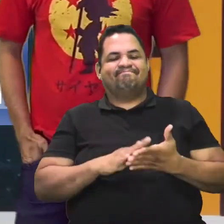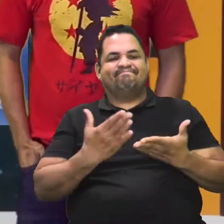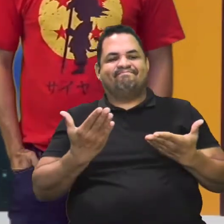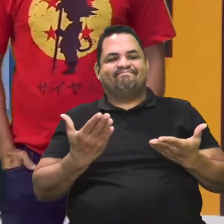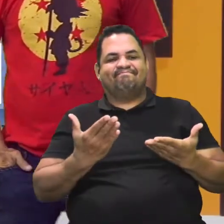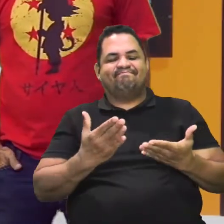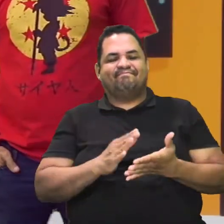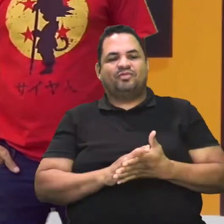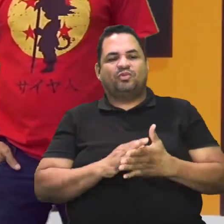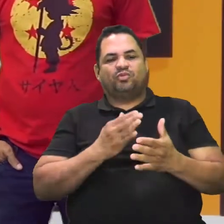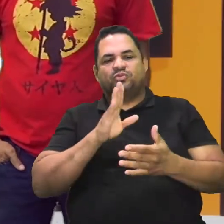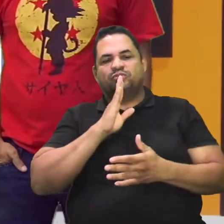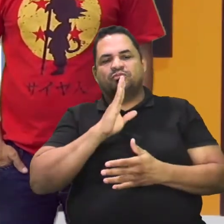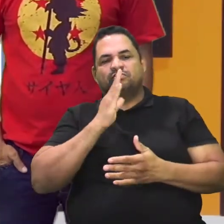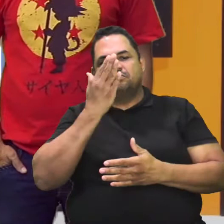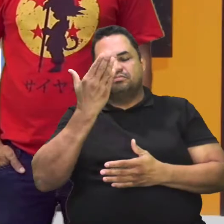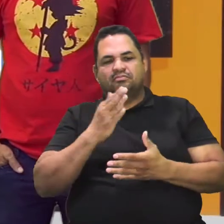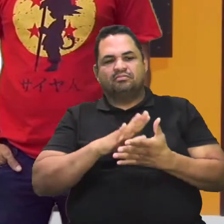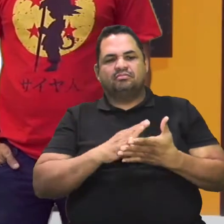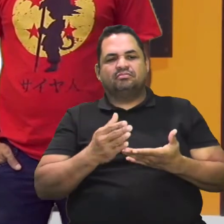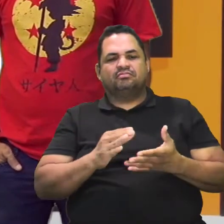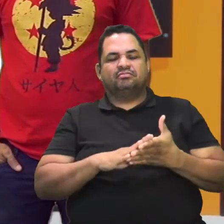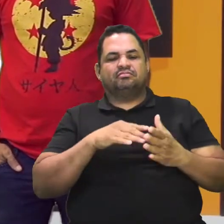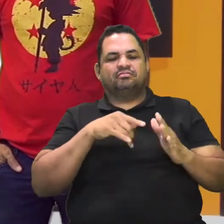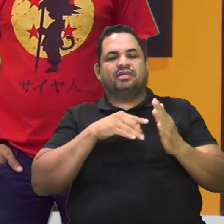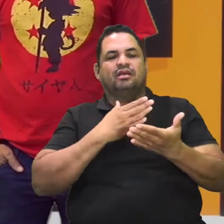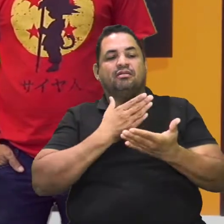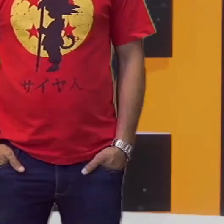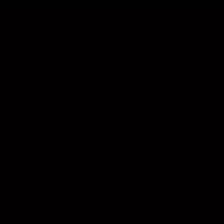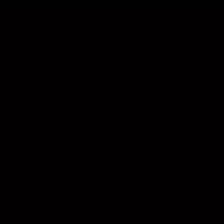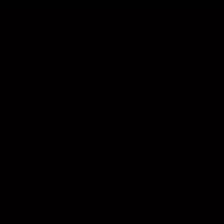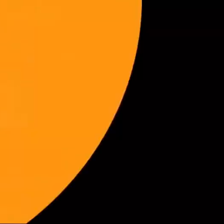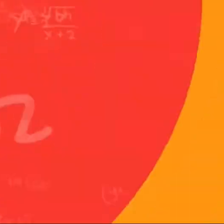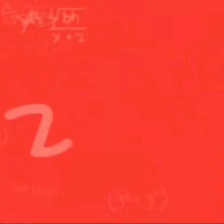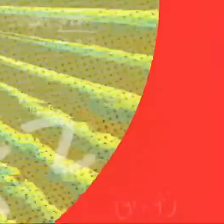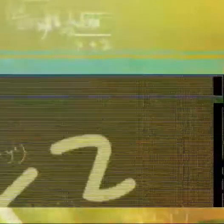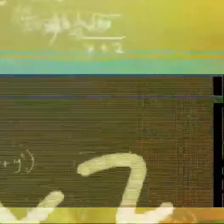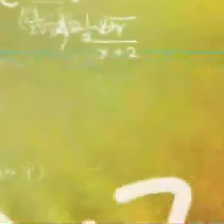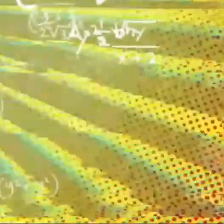pergunta e a gente espera as respostas. Solta a vinheta, que é a hora do quiz.